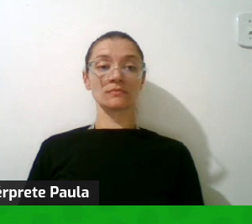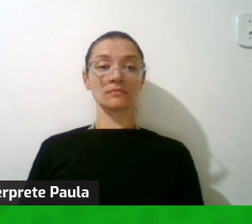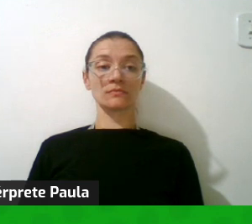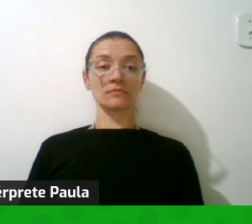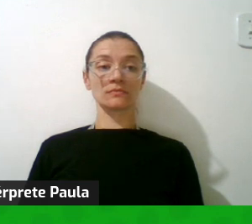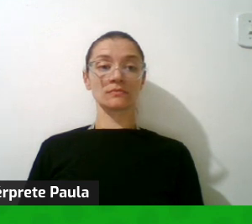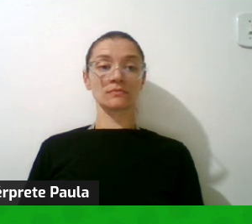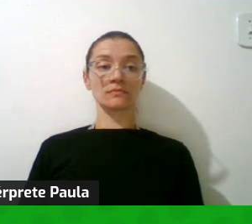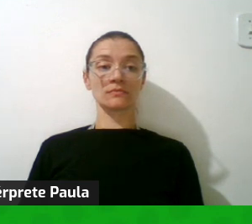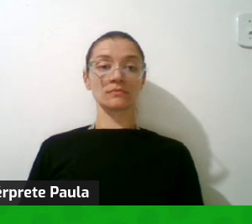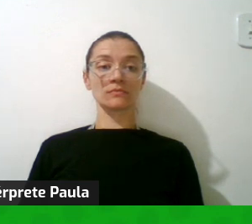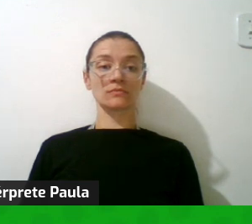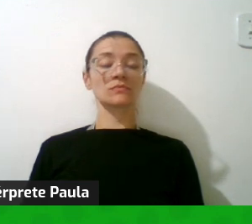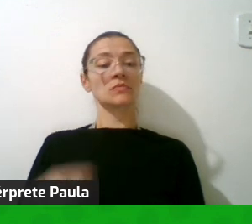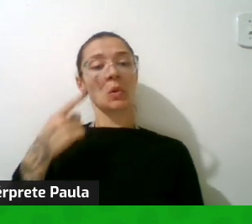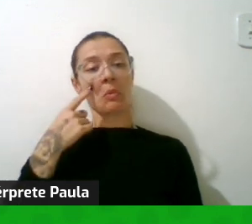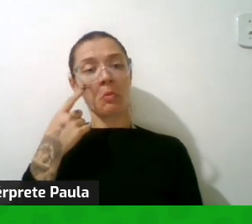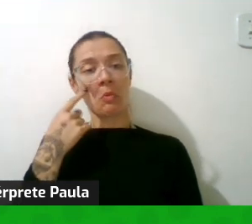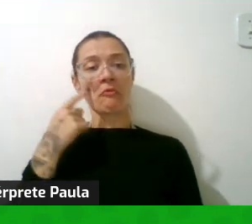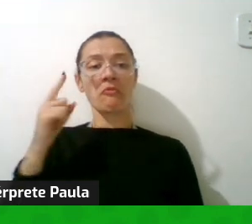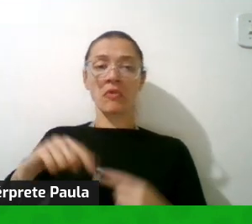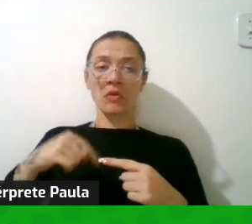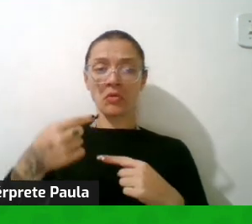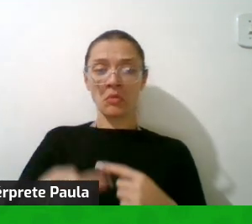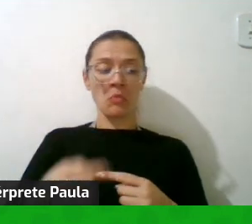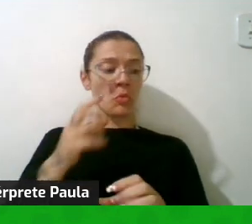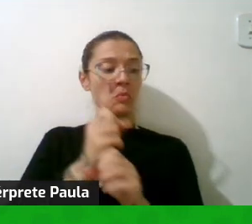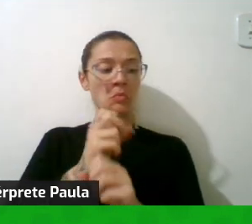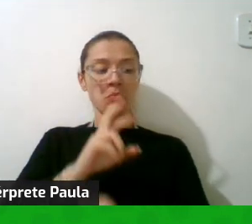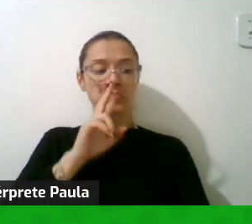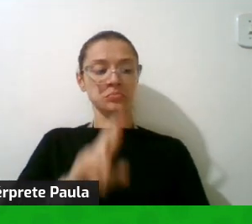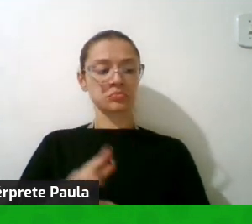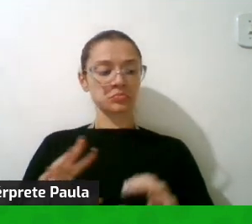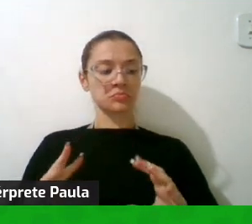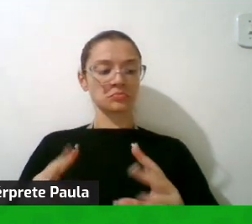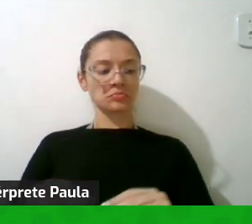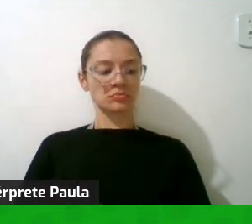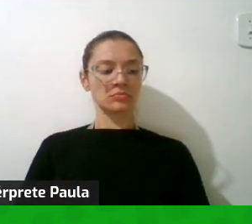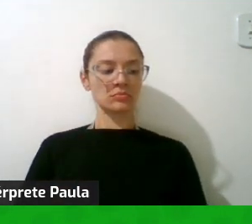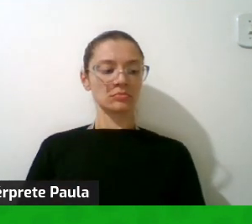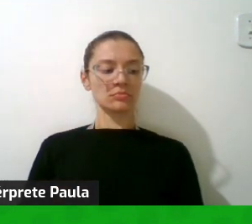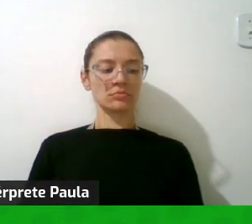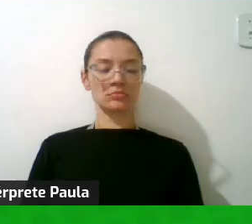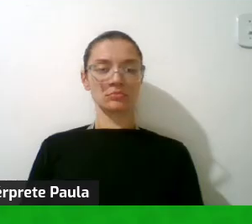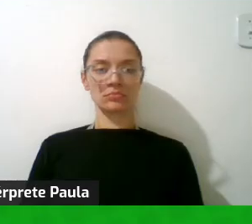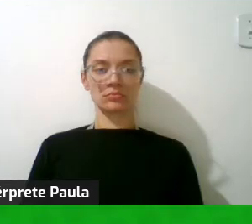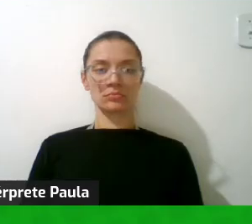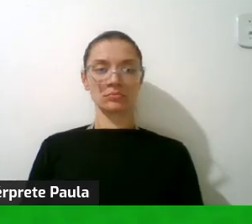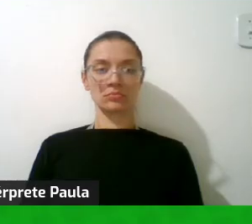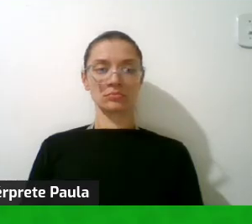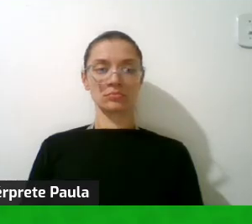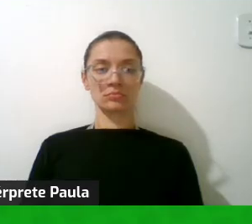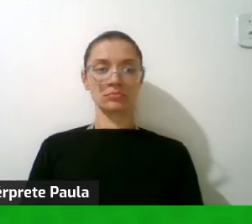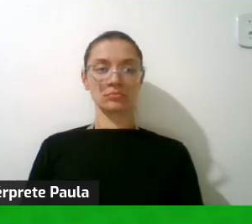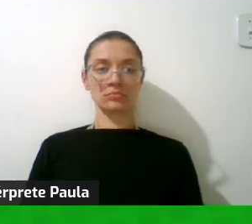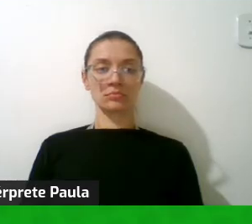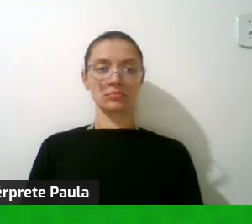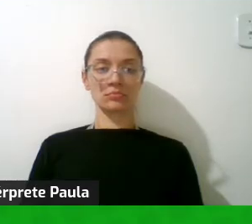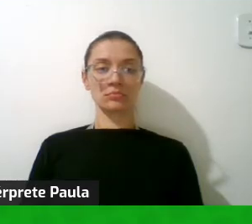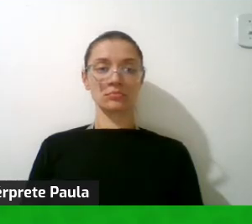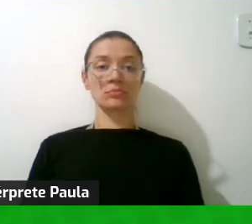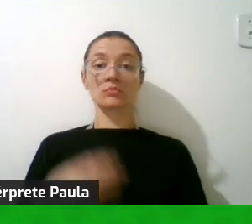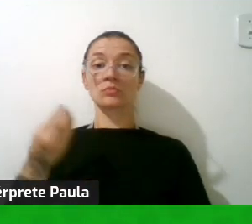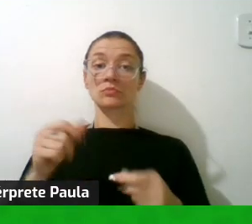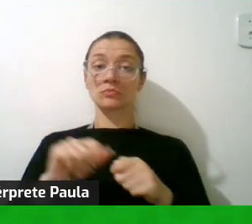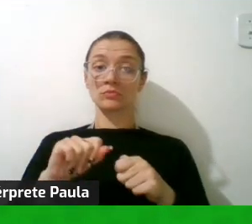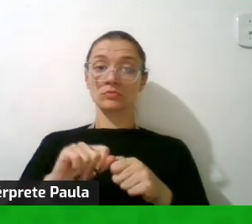fazer o saldo e tudo mais, né? Mas aqui a gente já tem uma oportunidade para ver o nosso primeiro gráfico. Então, como que a gente faz aqui? Seleciono